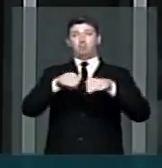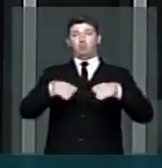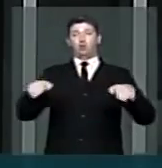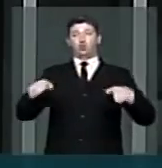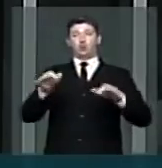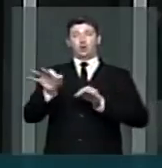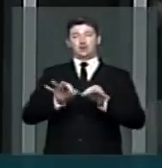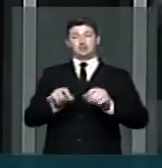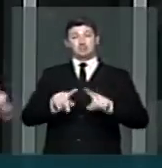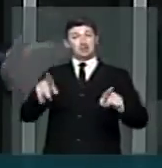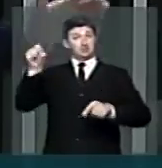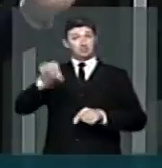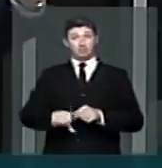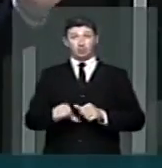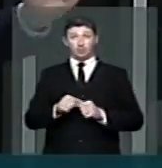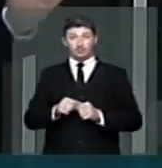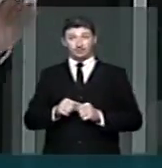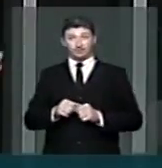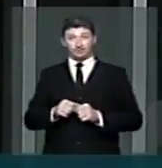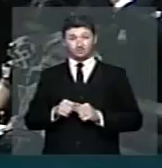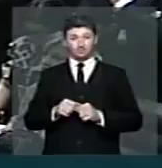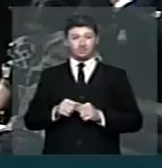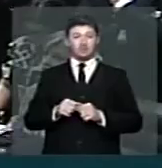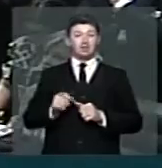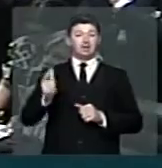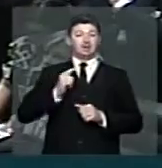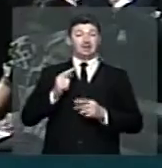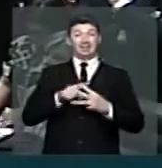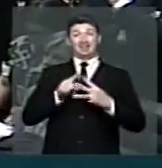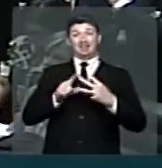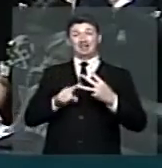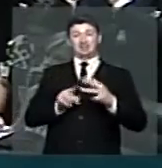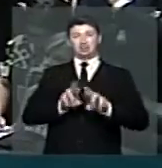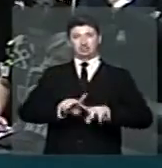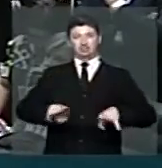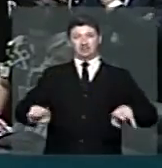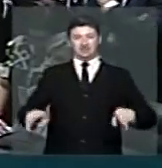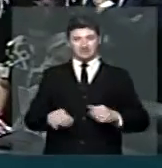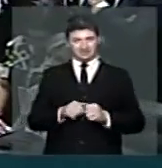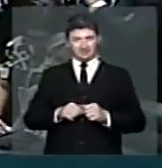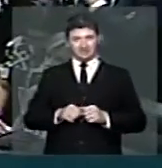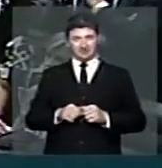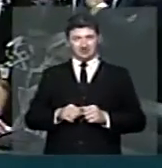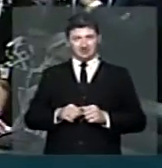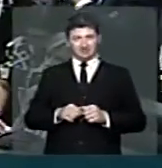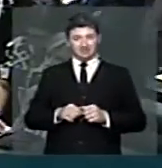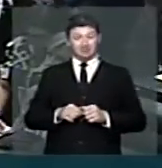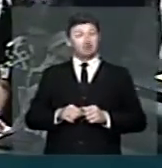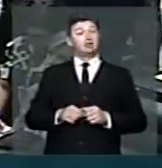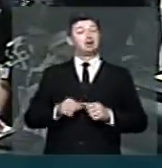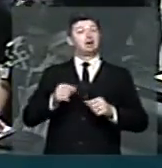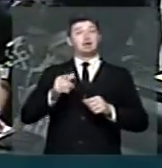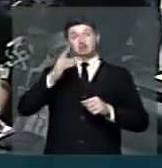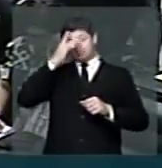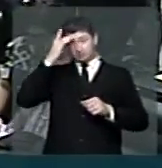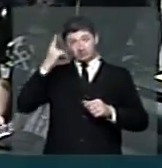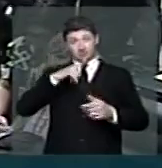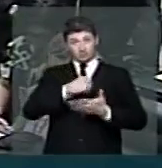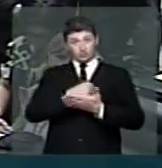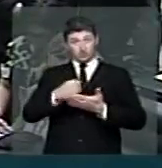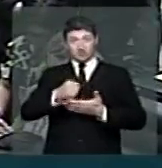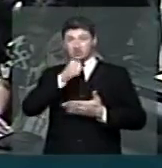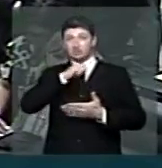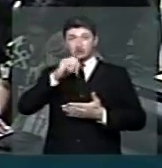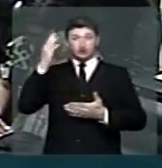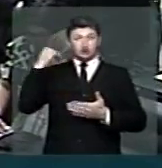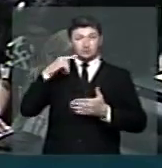mais grave que isso é que se criou três distinções. Se criou a distinção daqueles que tinham contratos anteriores